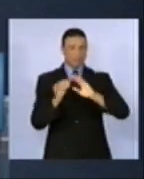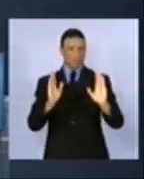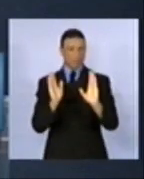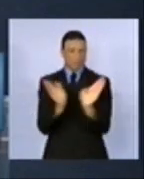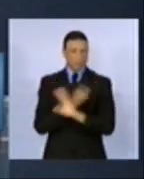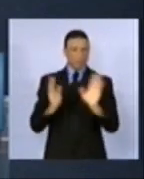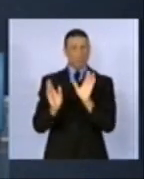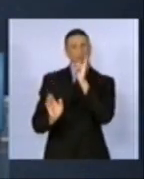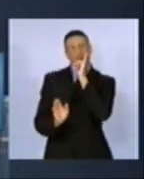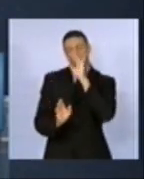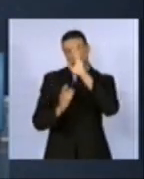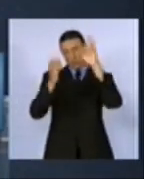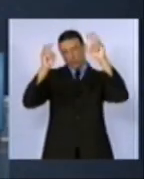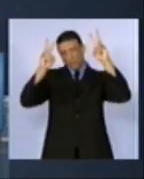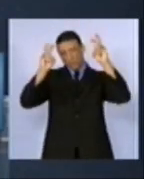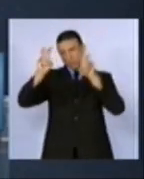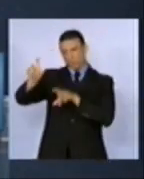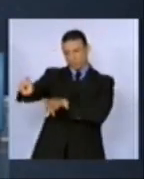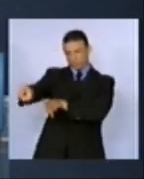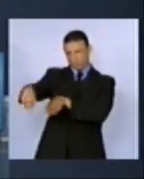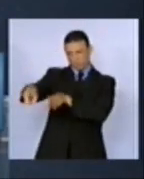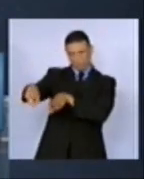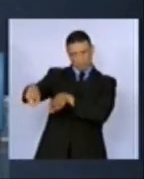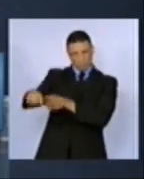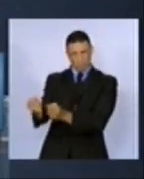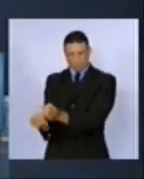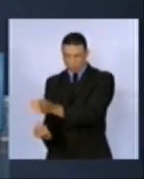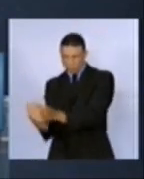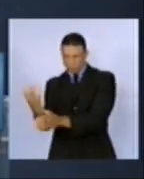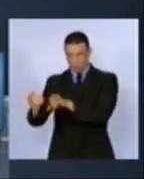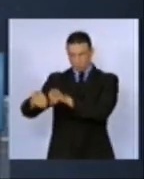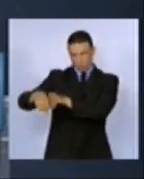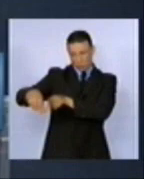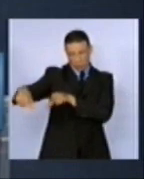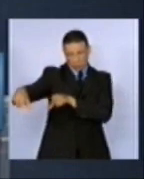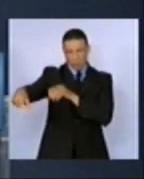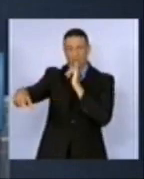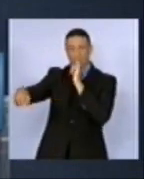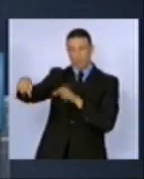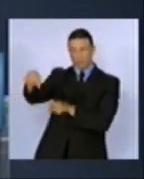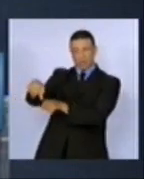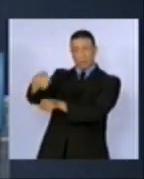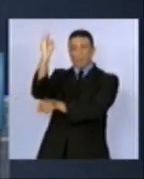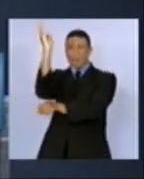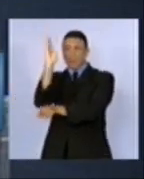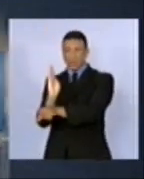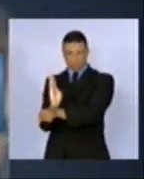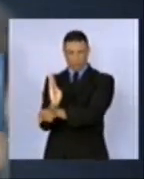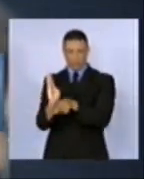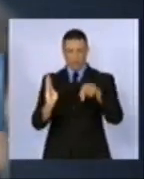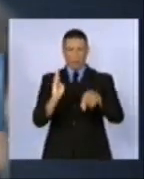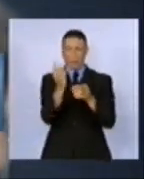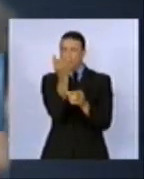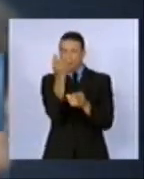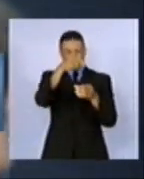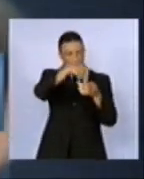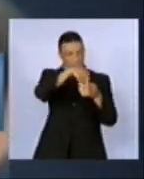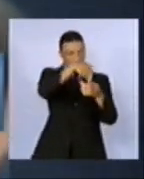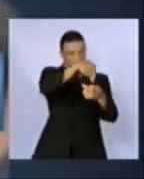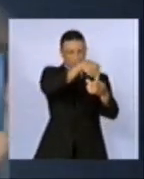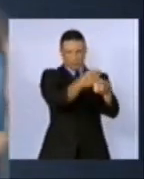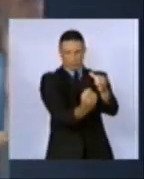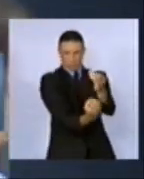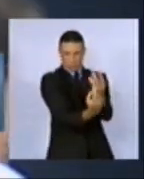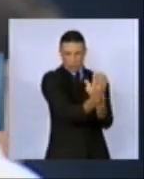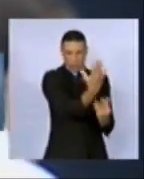agronomia importante que eu falo o Brasil a planta em geral mais ou menos